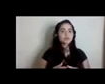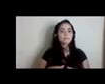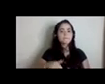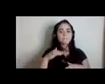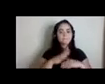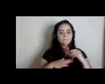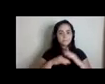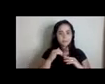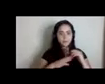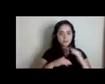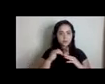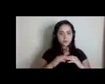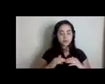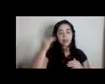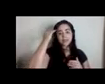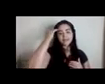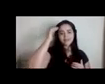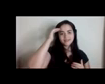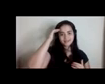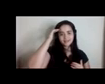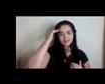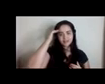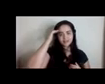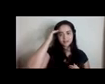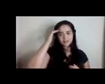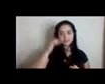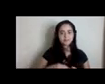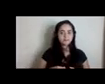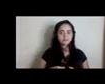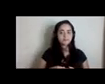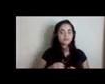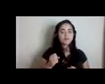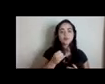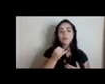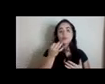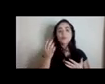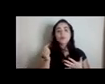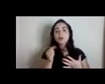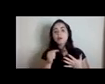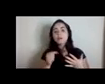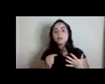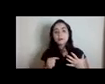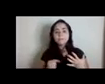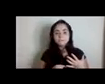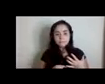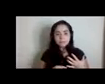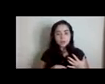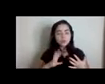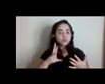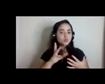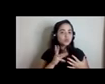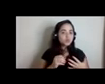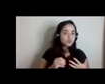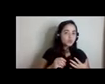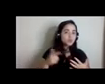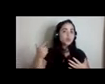é compreender quais aspectos desses todos e de outros